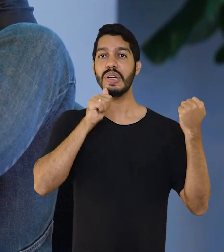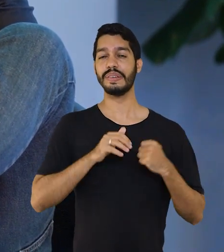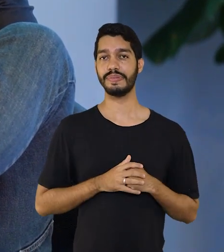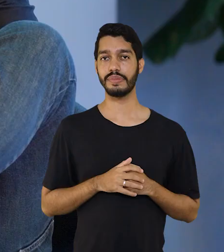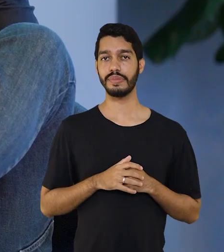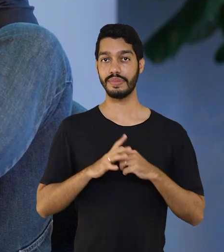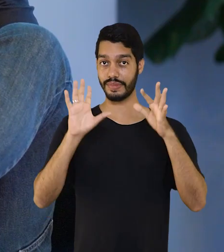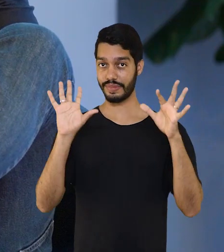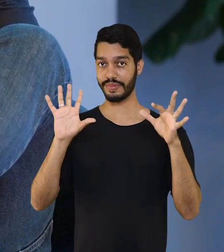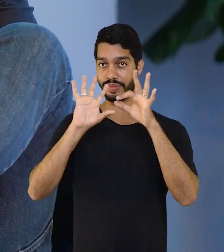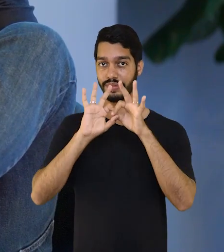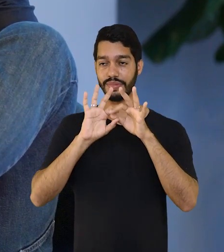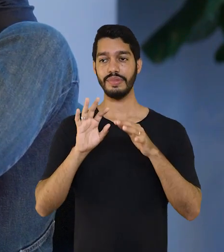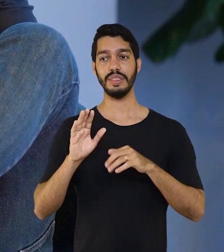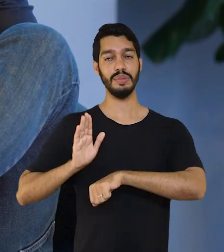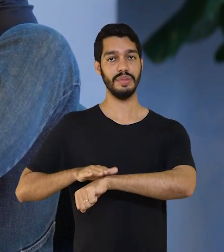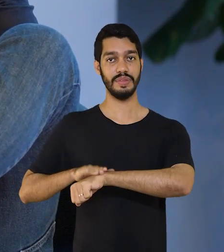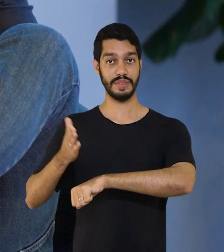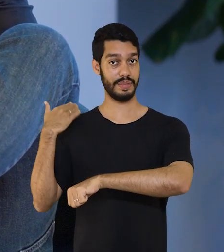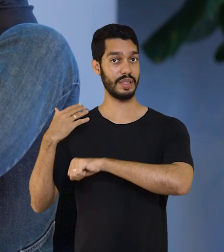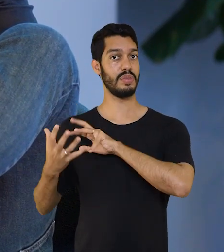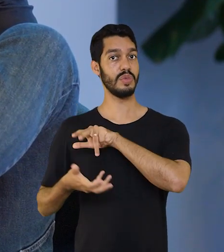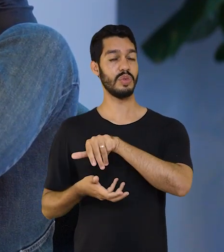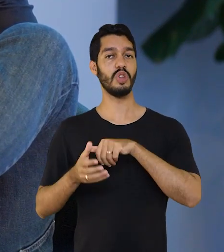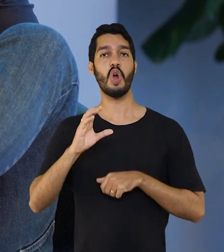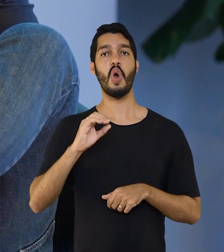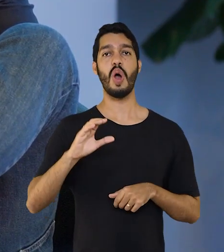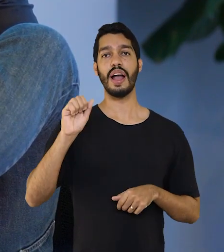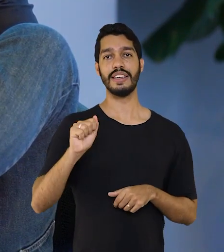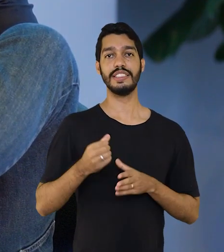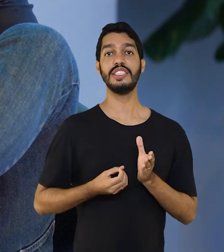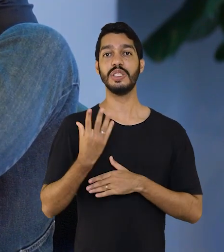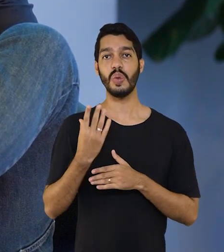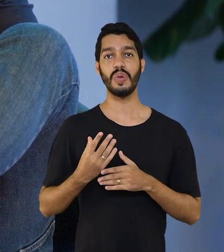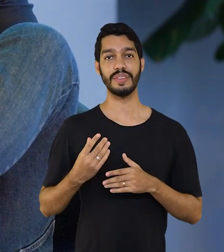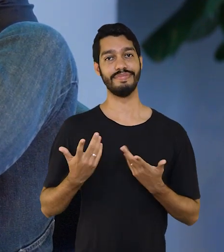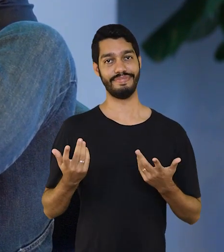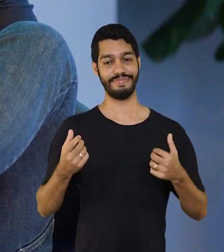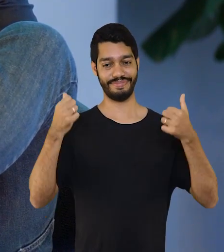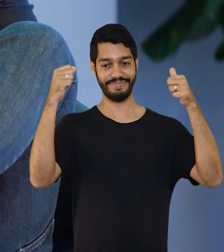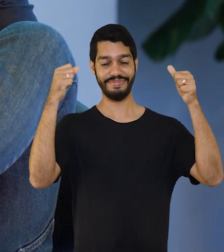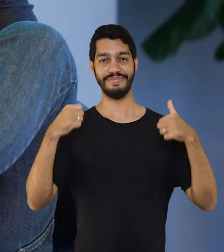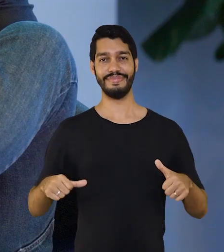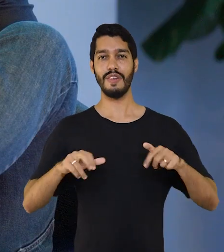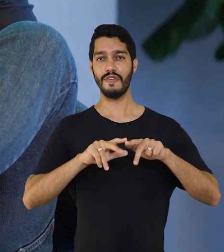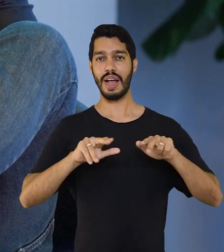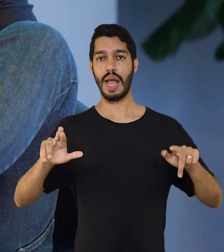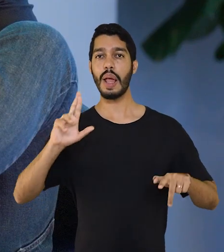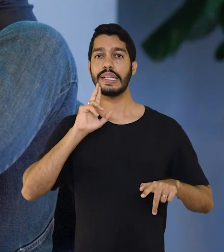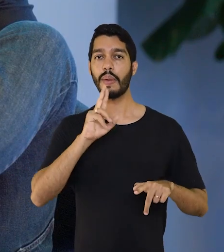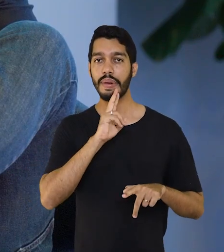ali. Nesse contexto, nesse momento de mundo, a Coca criou um cartaz que ela botou em